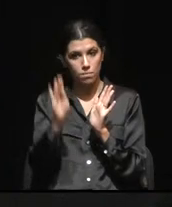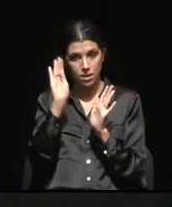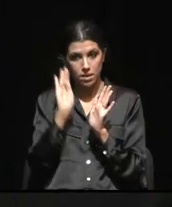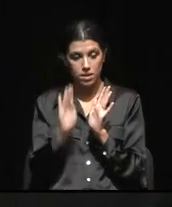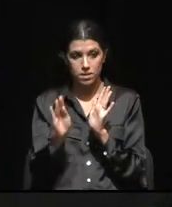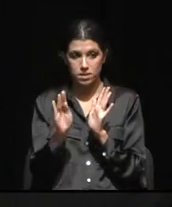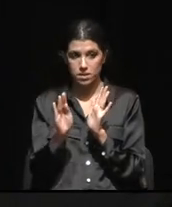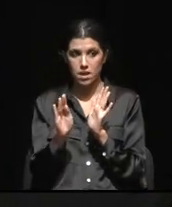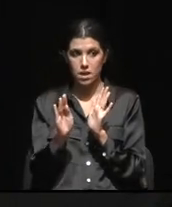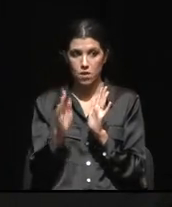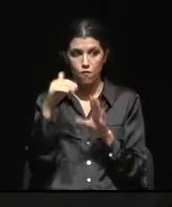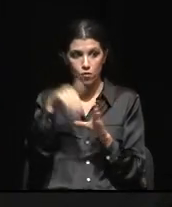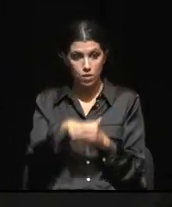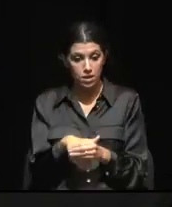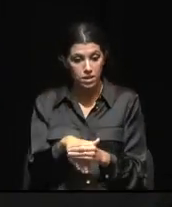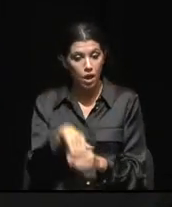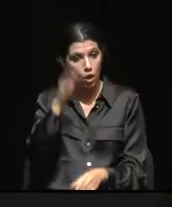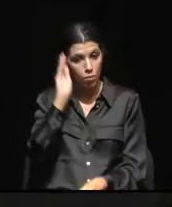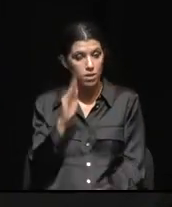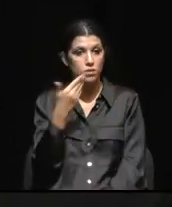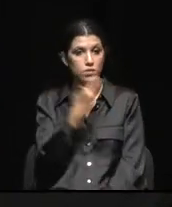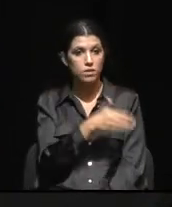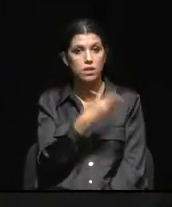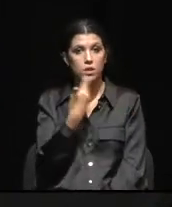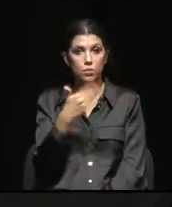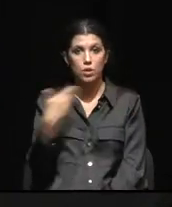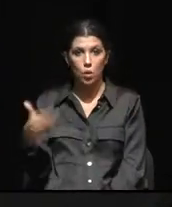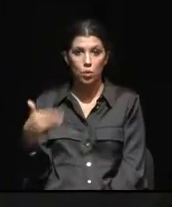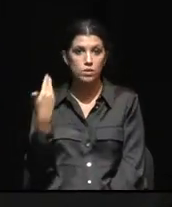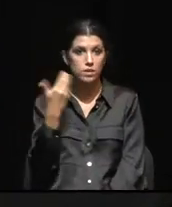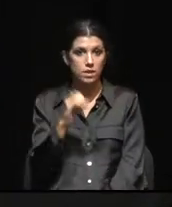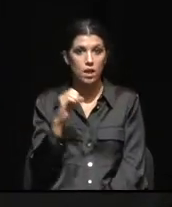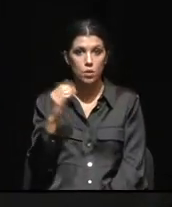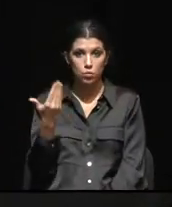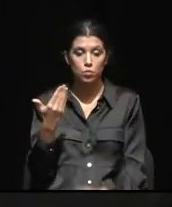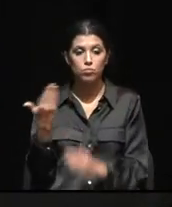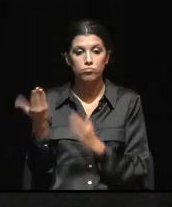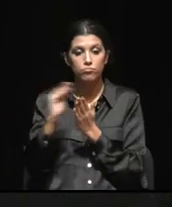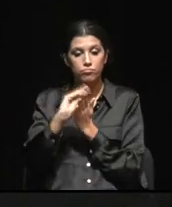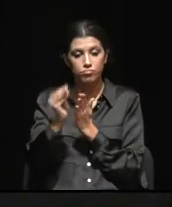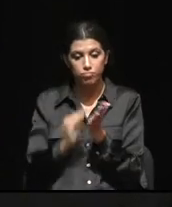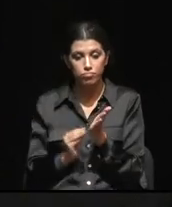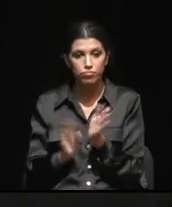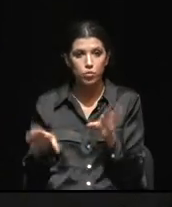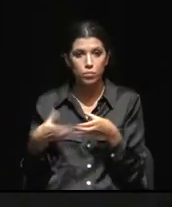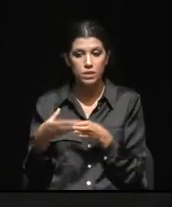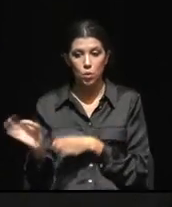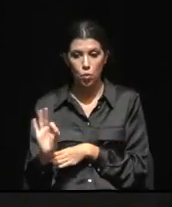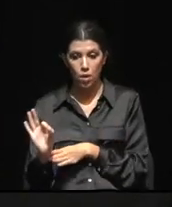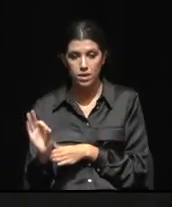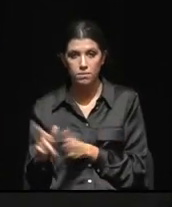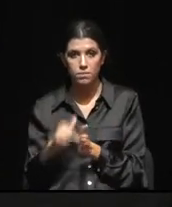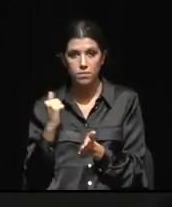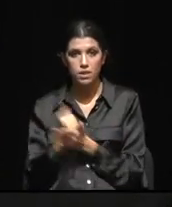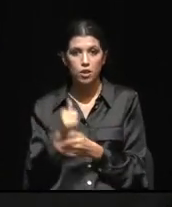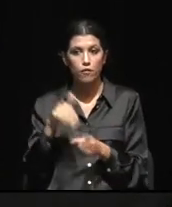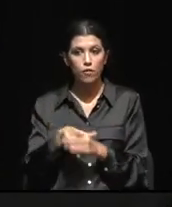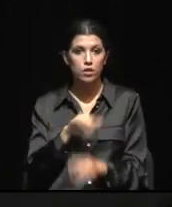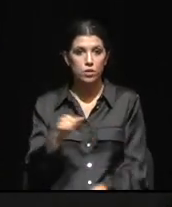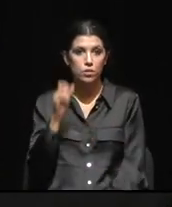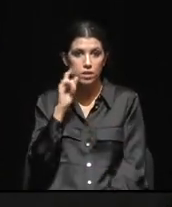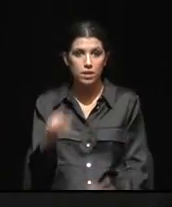recomendação vamos votar a recomendação 11101 elaborada pela quarta comissão permanente quem vota contra